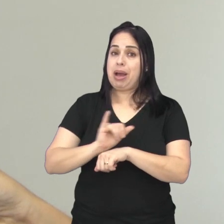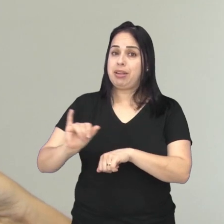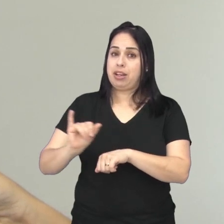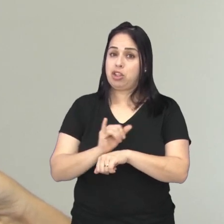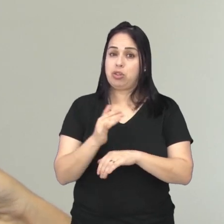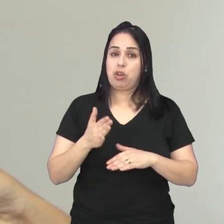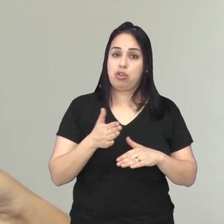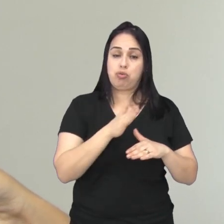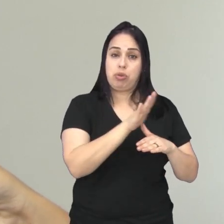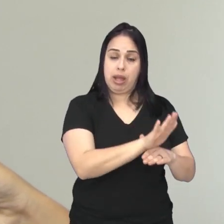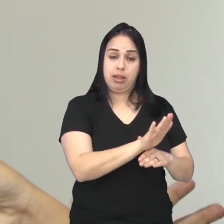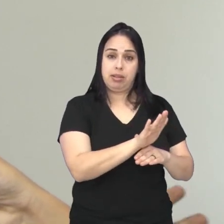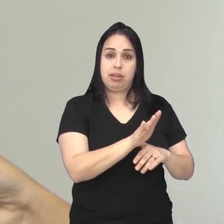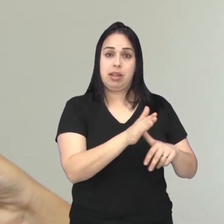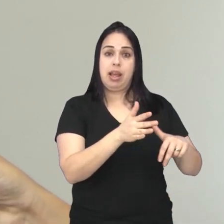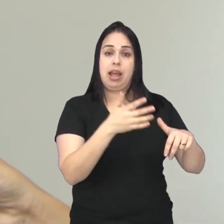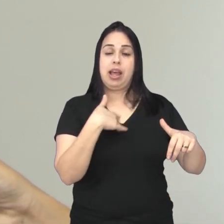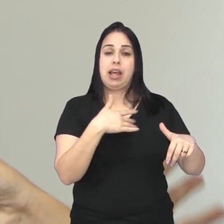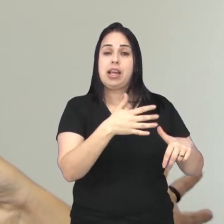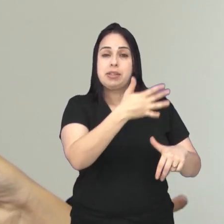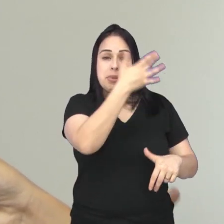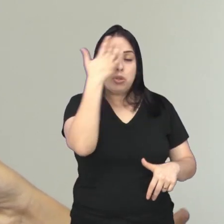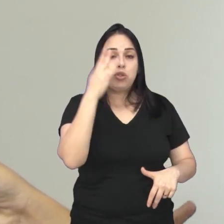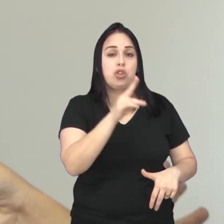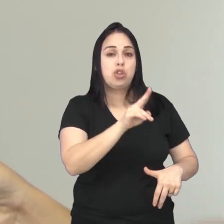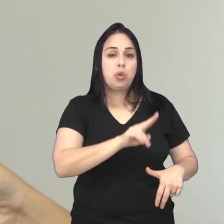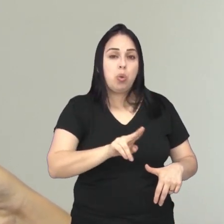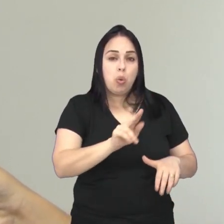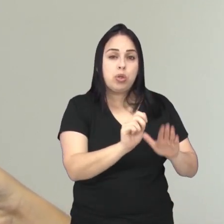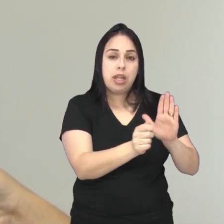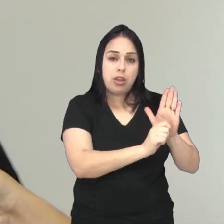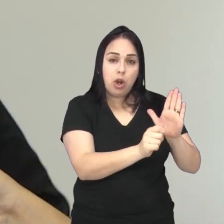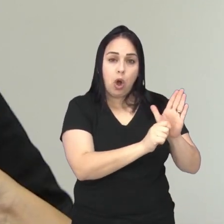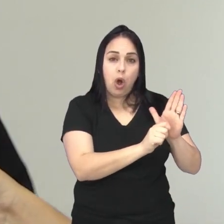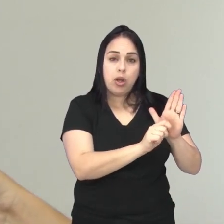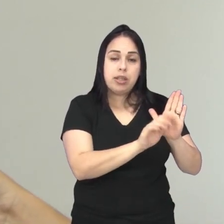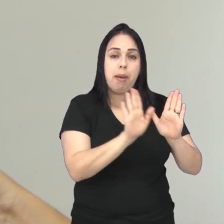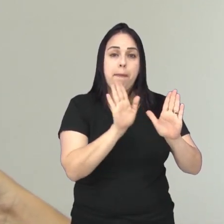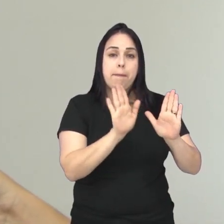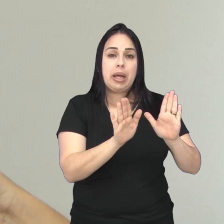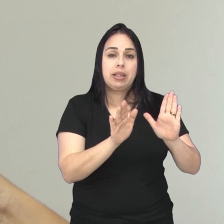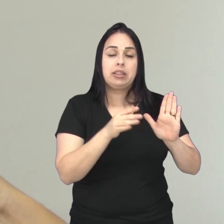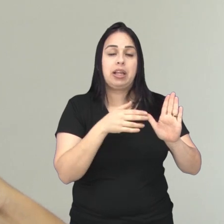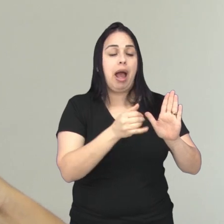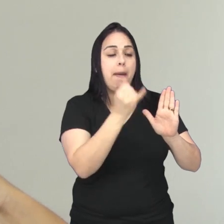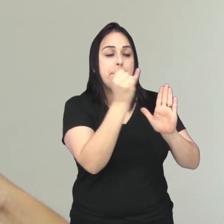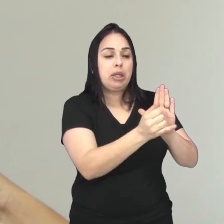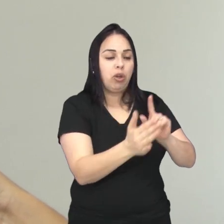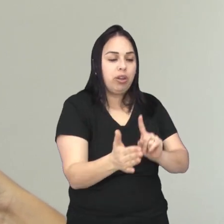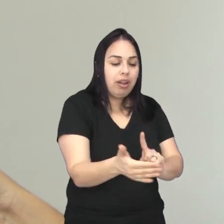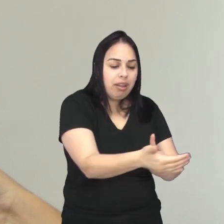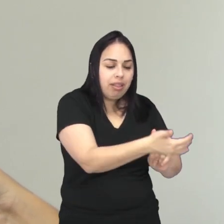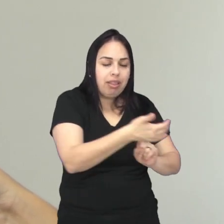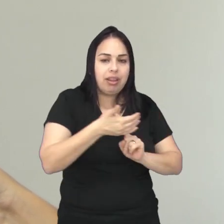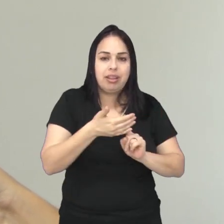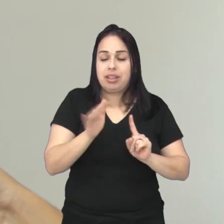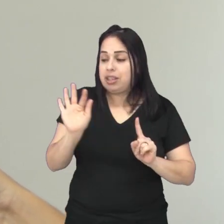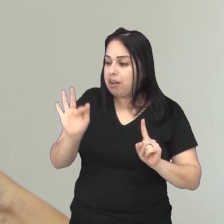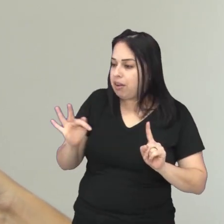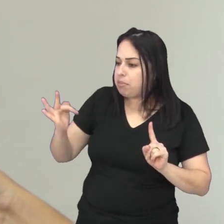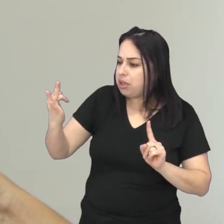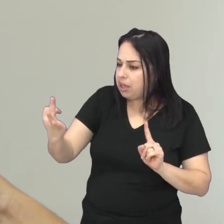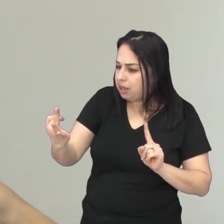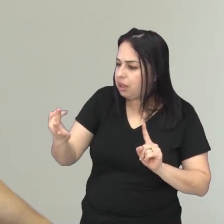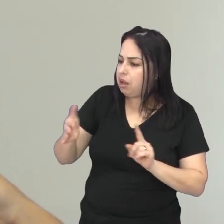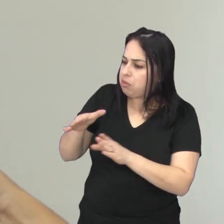foco de ajuda para os antigos usuários, mas principalmente para trazer elementos de como a família trabalhar com